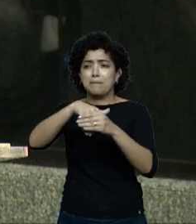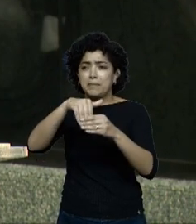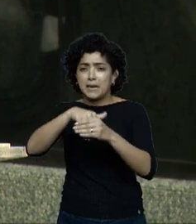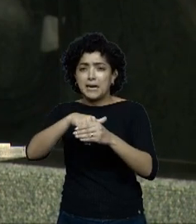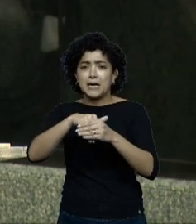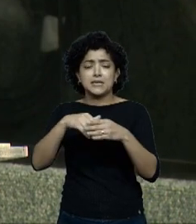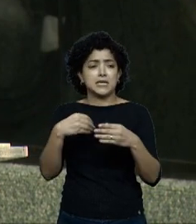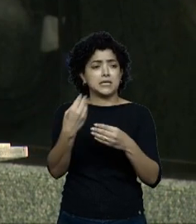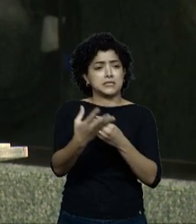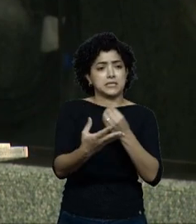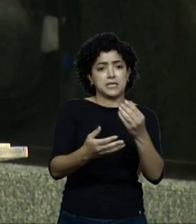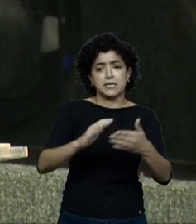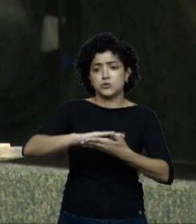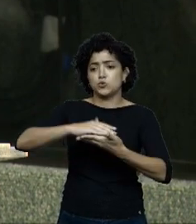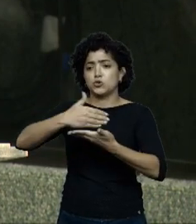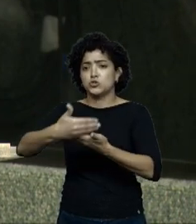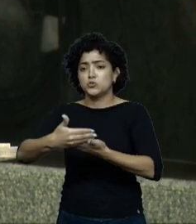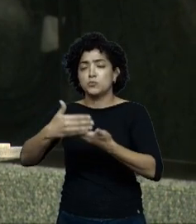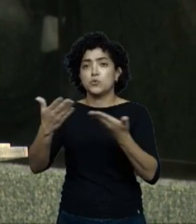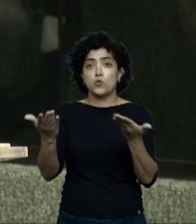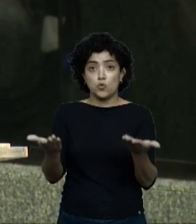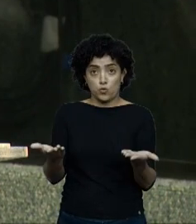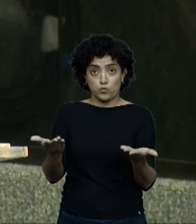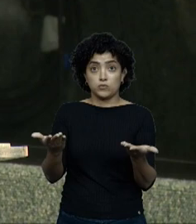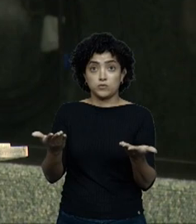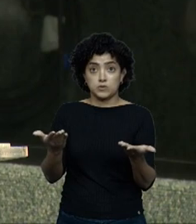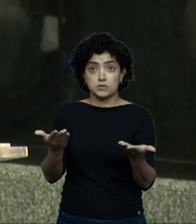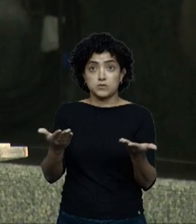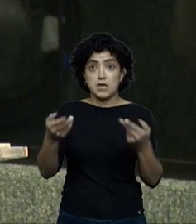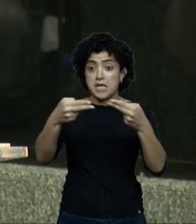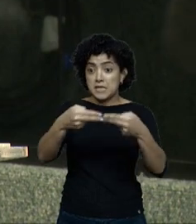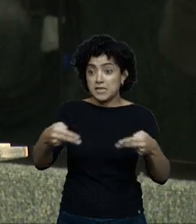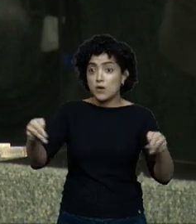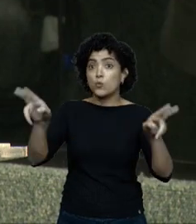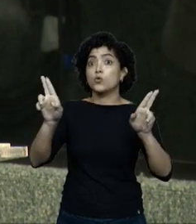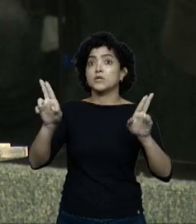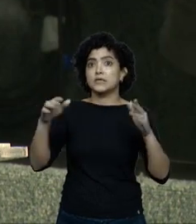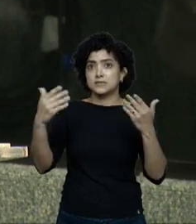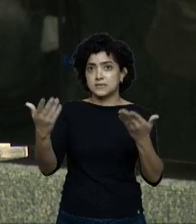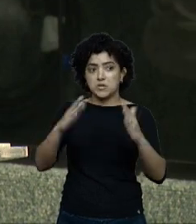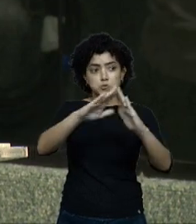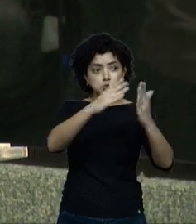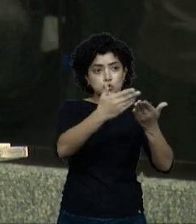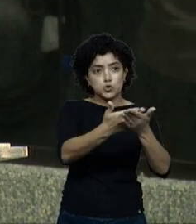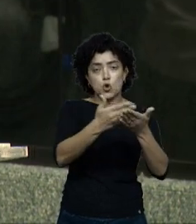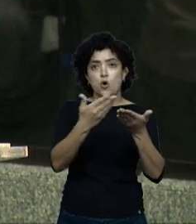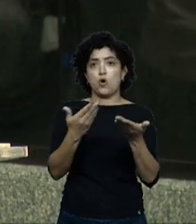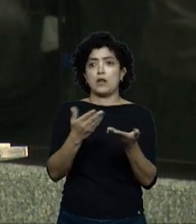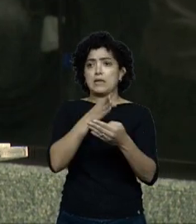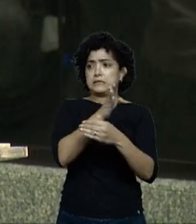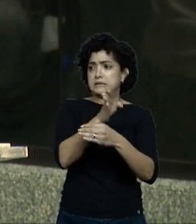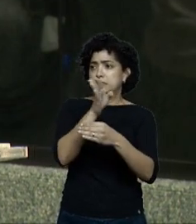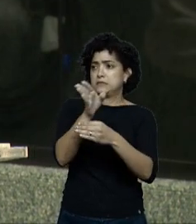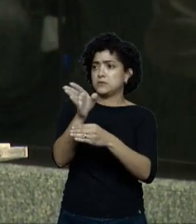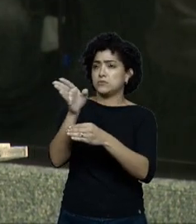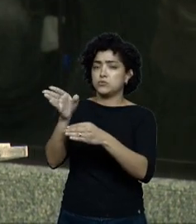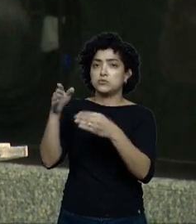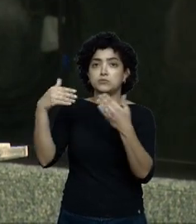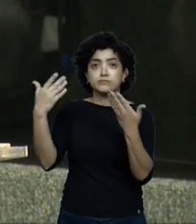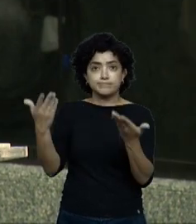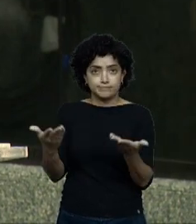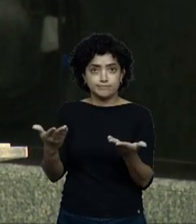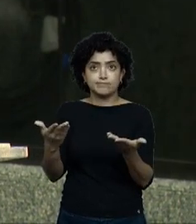notebooks o e fazendo inauguração inauguração na escola inauguração escola